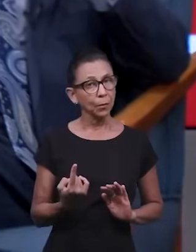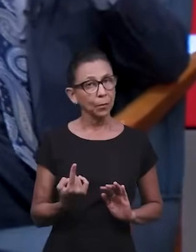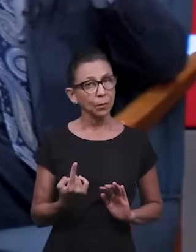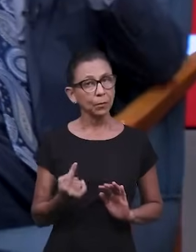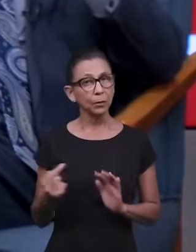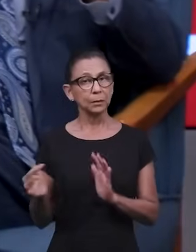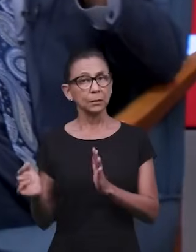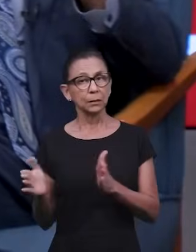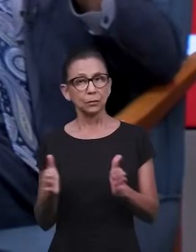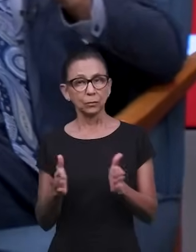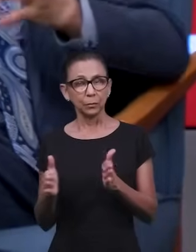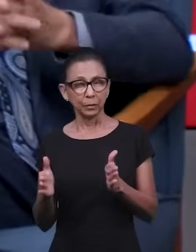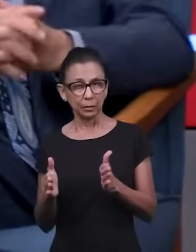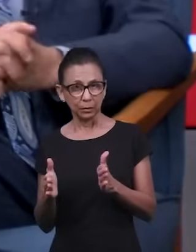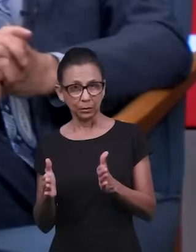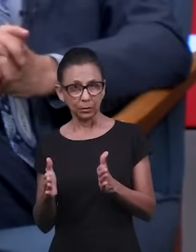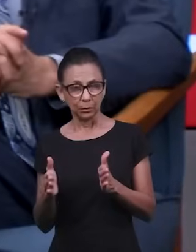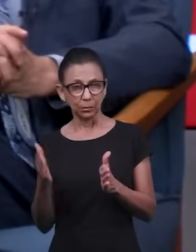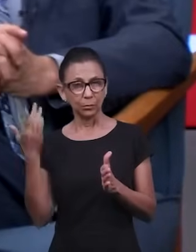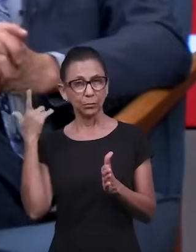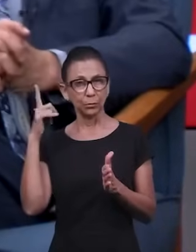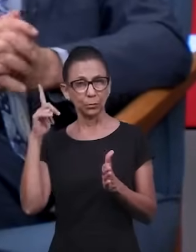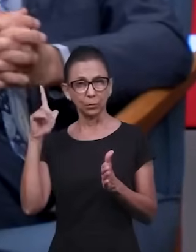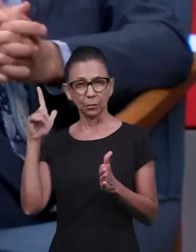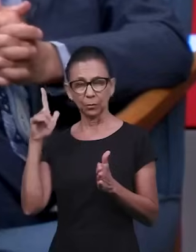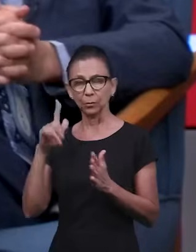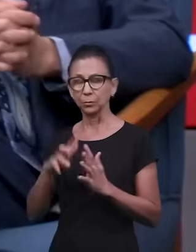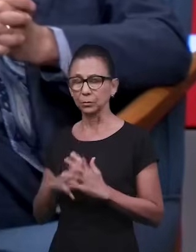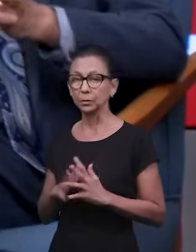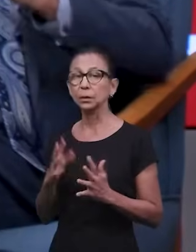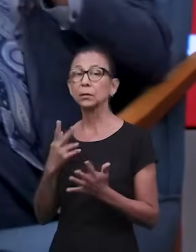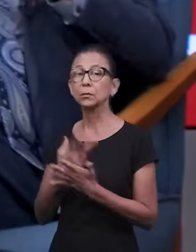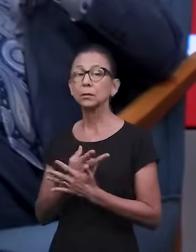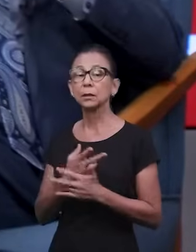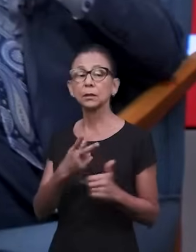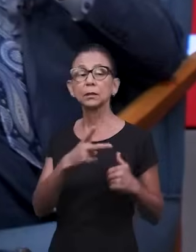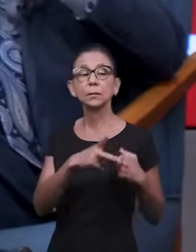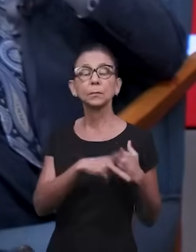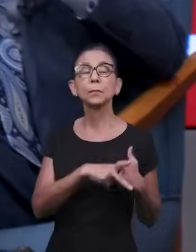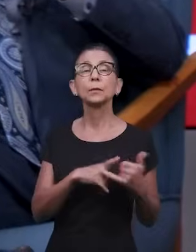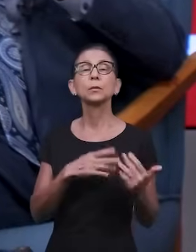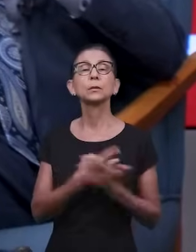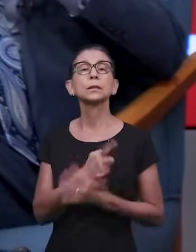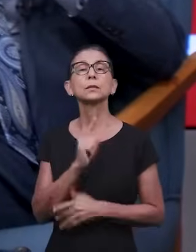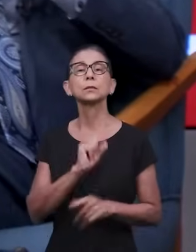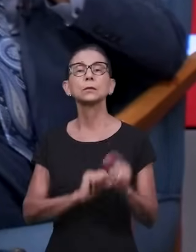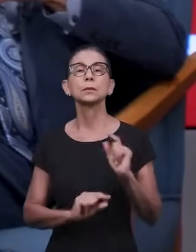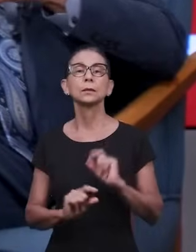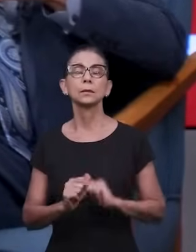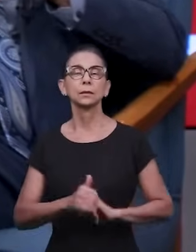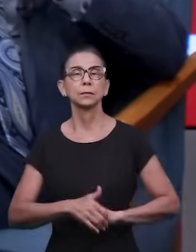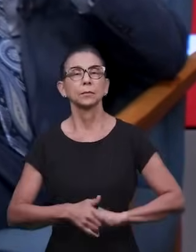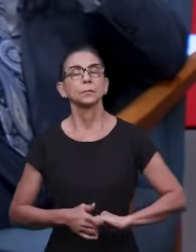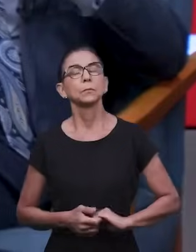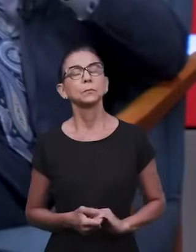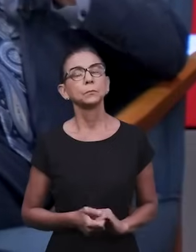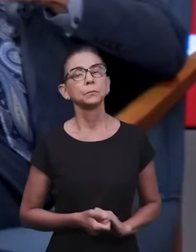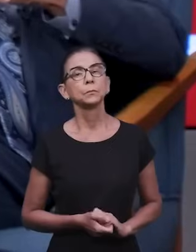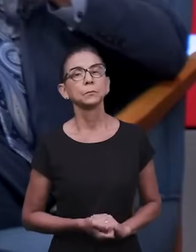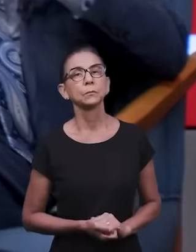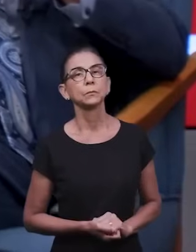é por isso que nós temos que entender a palavra de outra forma a palavra ela ela tem uma sequência